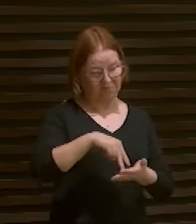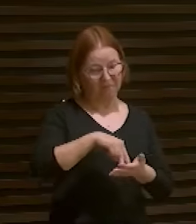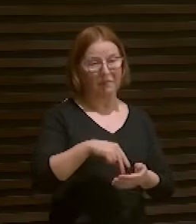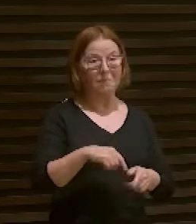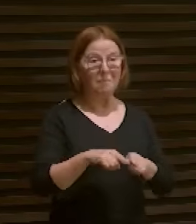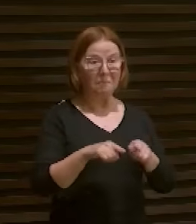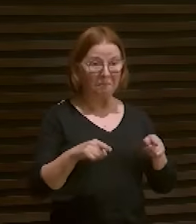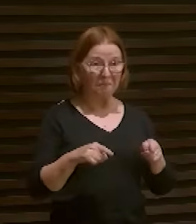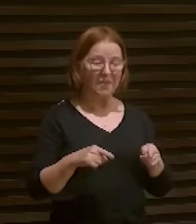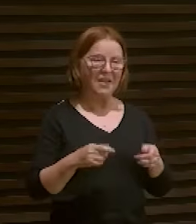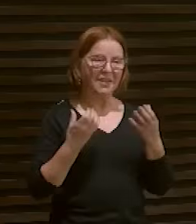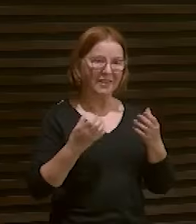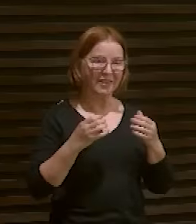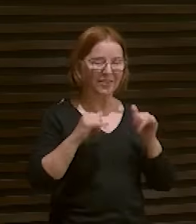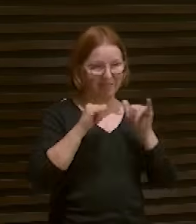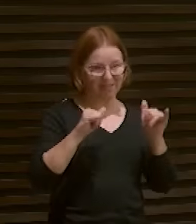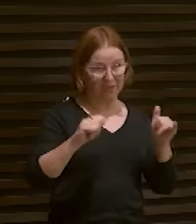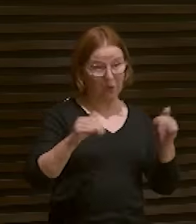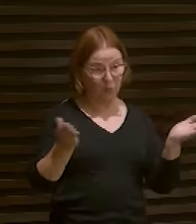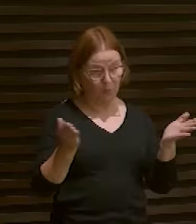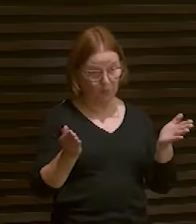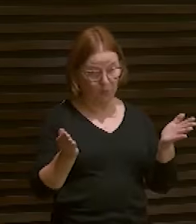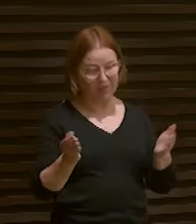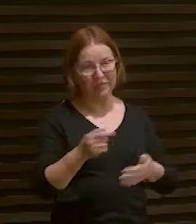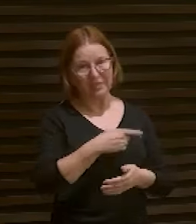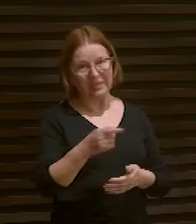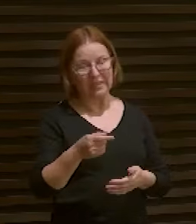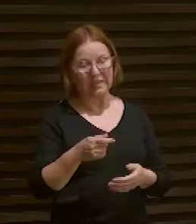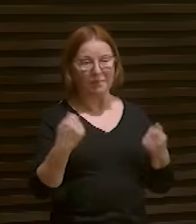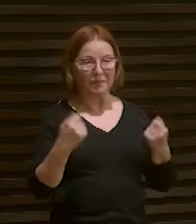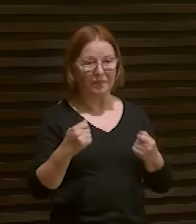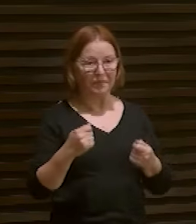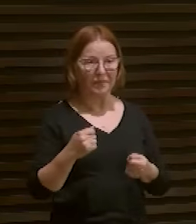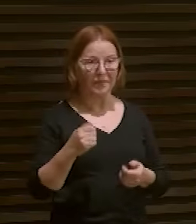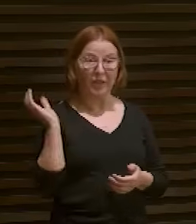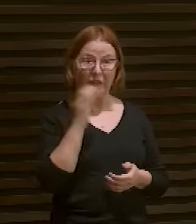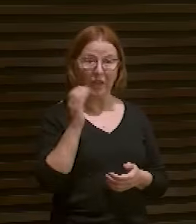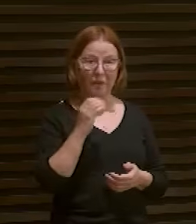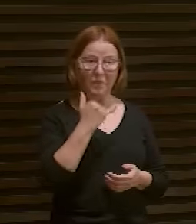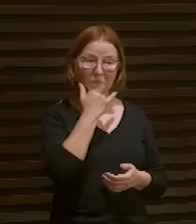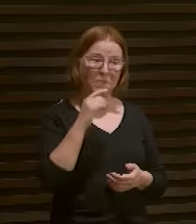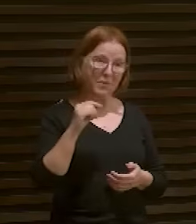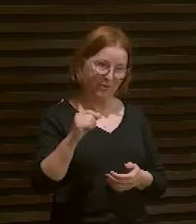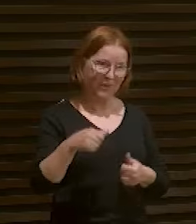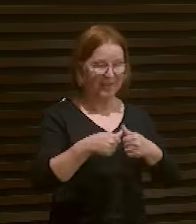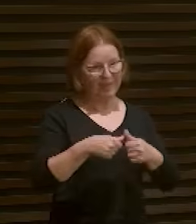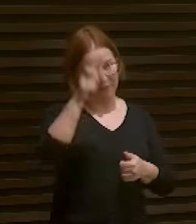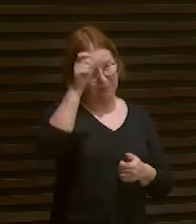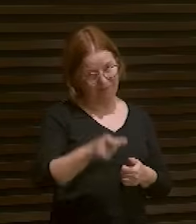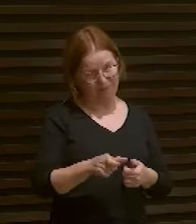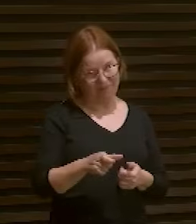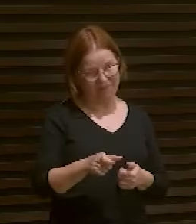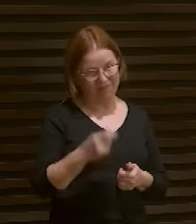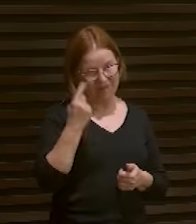hoje, que você precisa urgente perdoar essa pessoa para que você